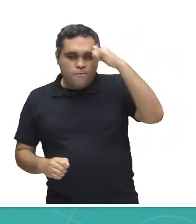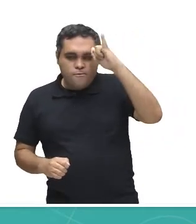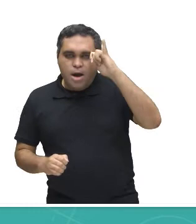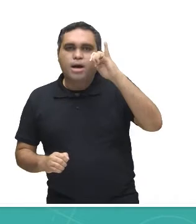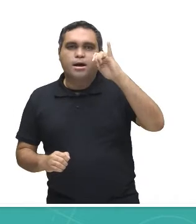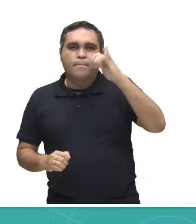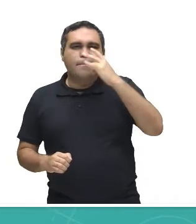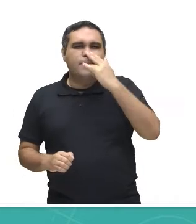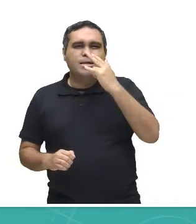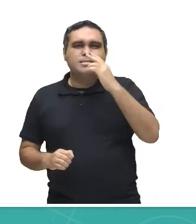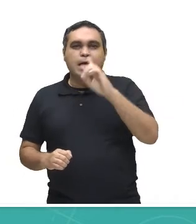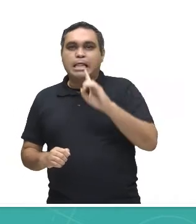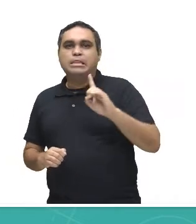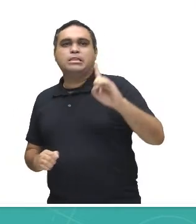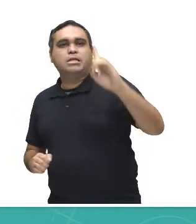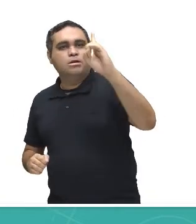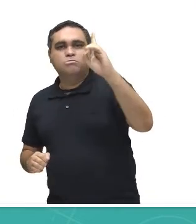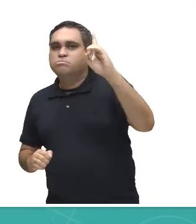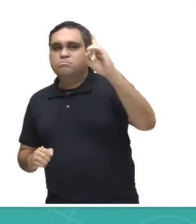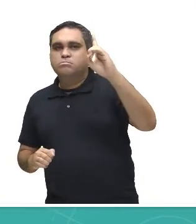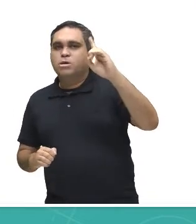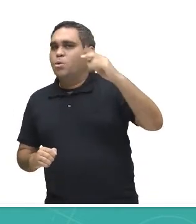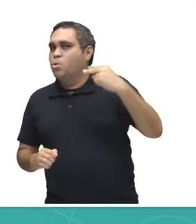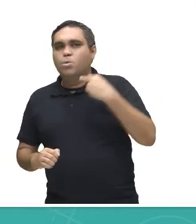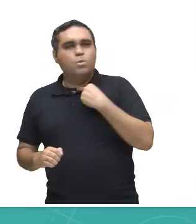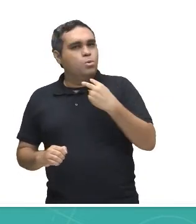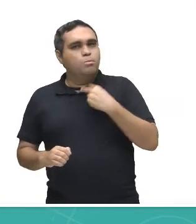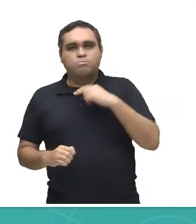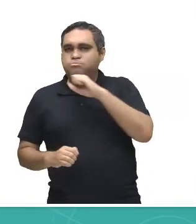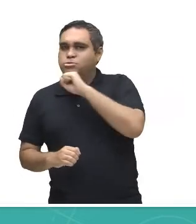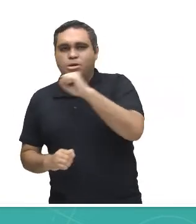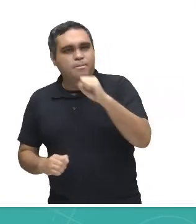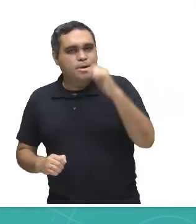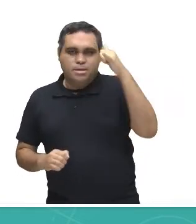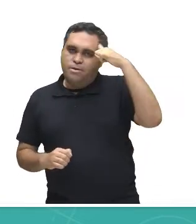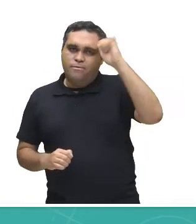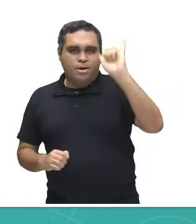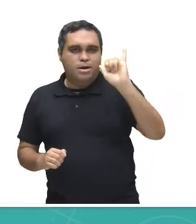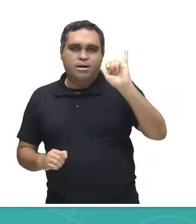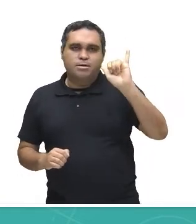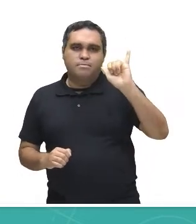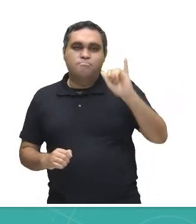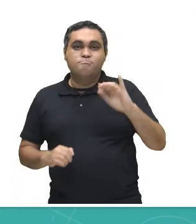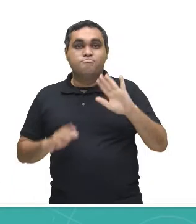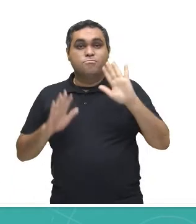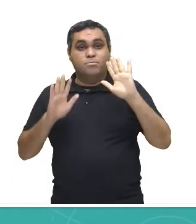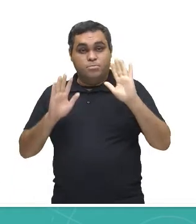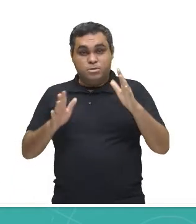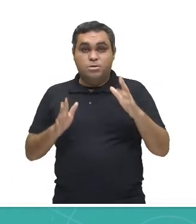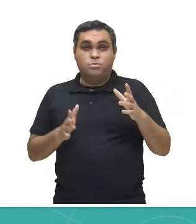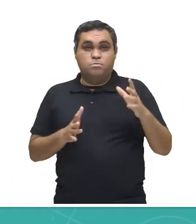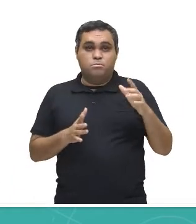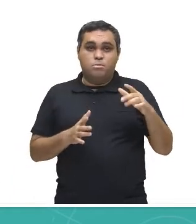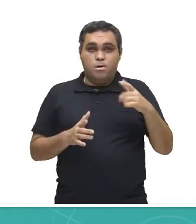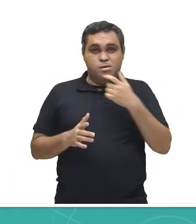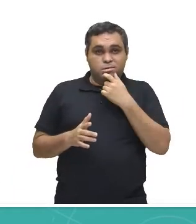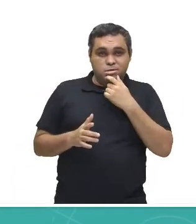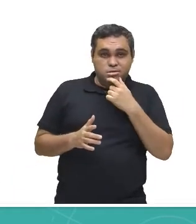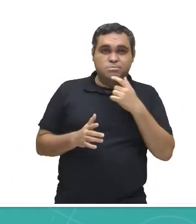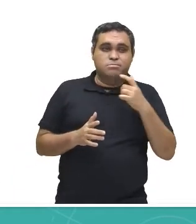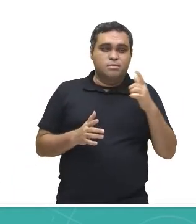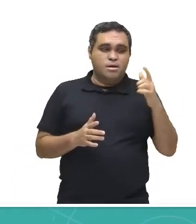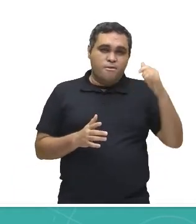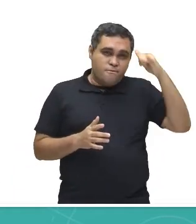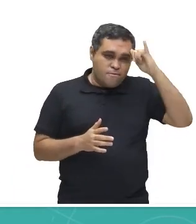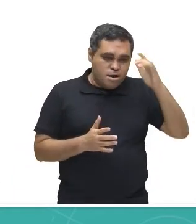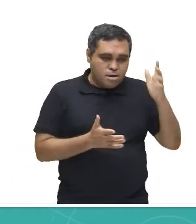vivos dentro do planeta, né? Então a gente vai ver aí que eles usam a gordura da vaca, que é esse animal sagrado, e também a